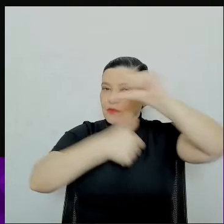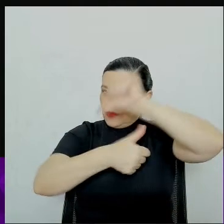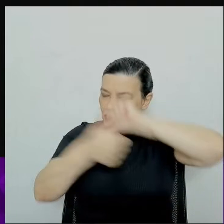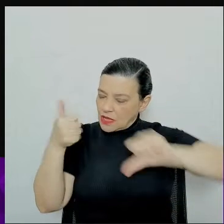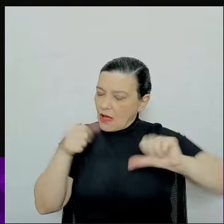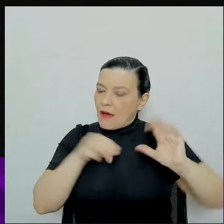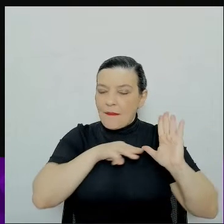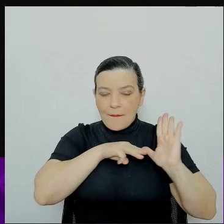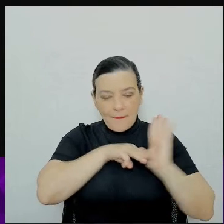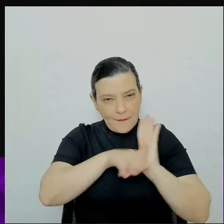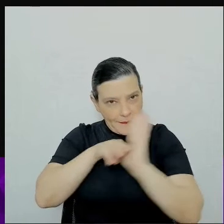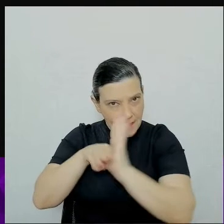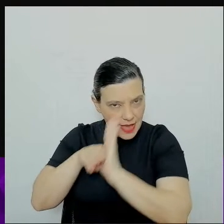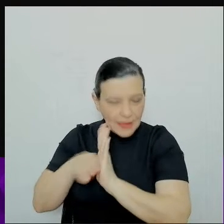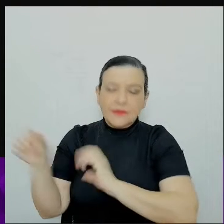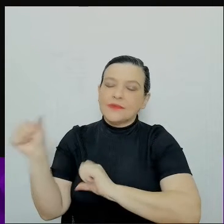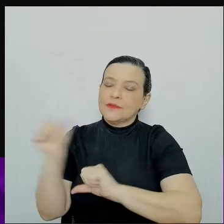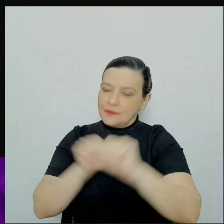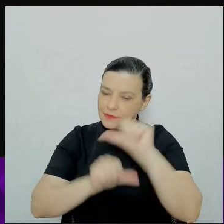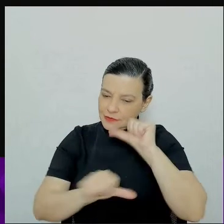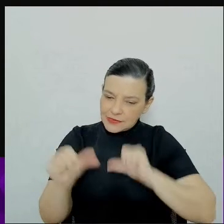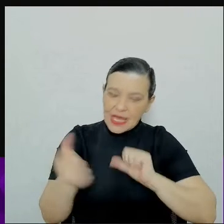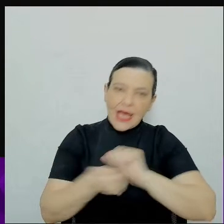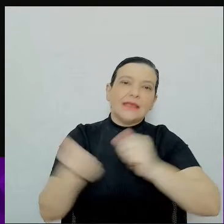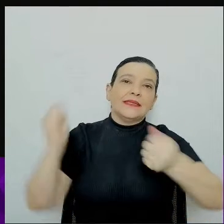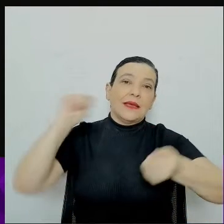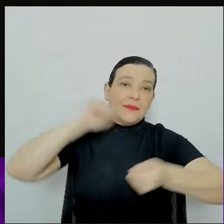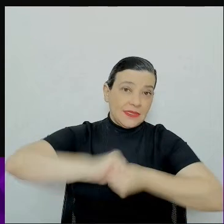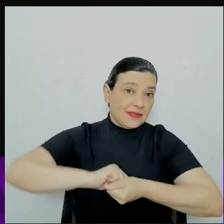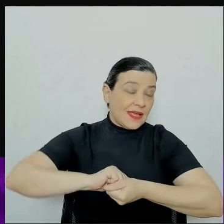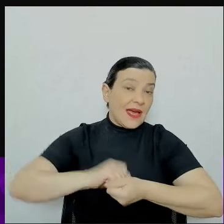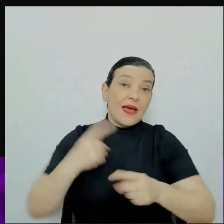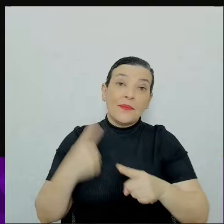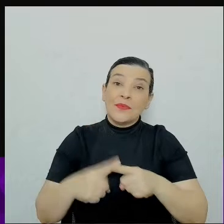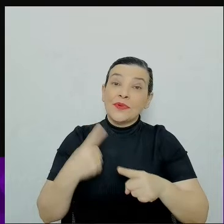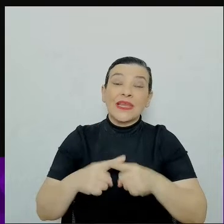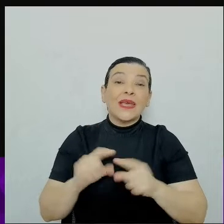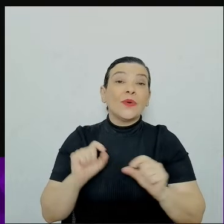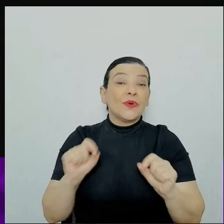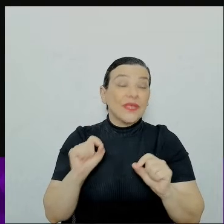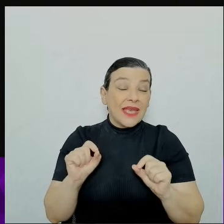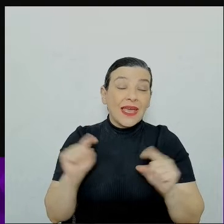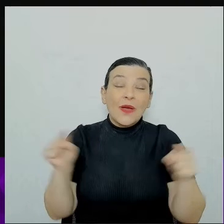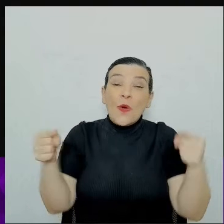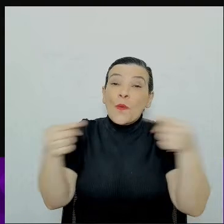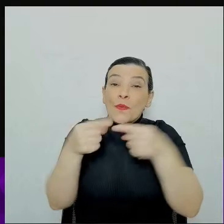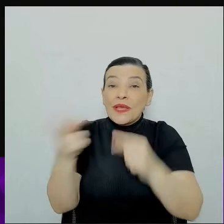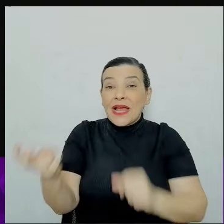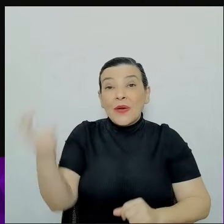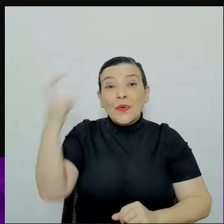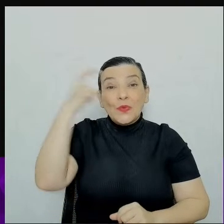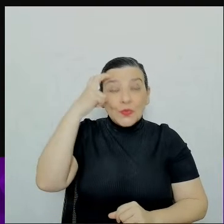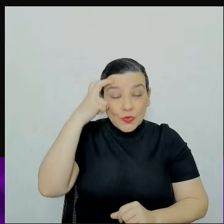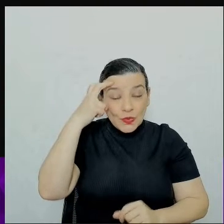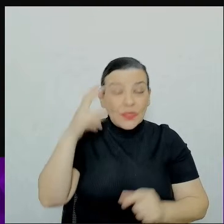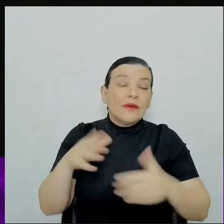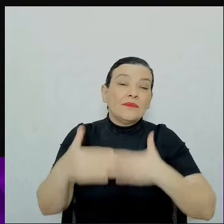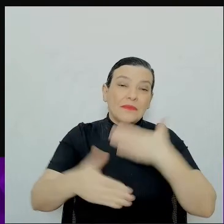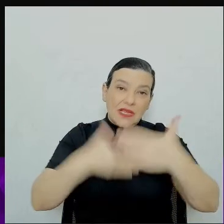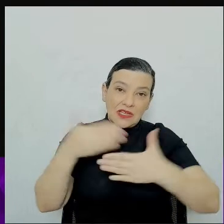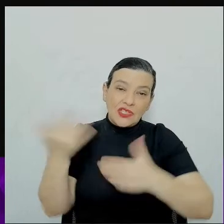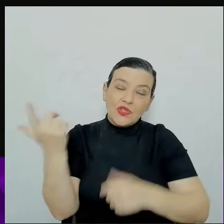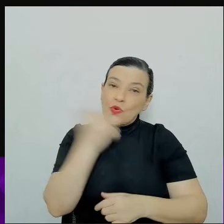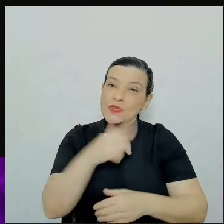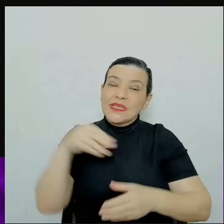é simplesmente querer, gente, passamos por mudanças de cultura, para a gente também ter novas estruturas